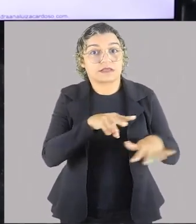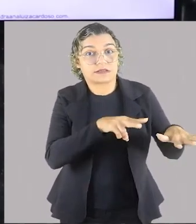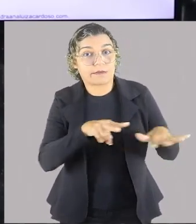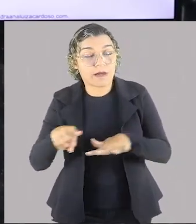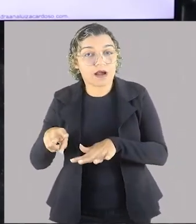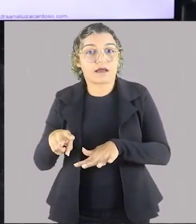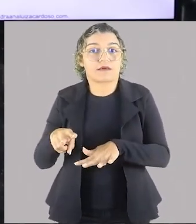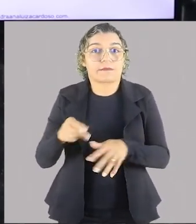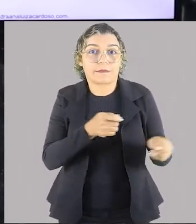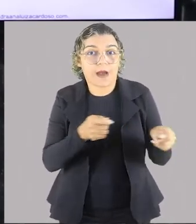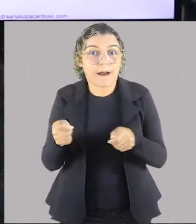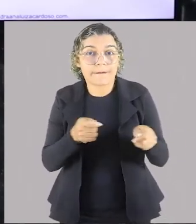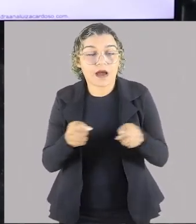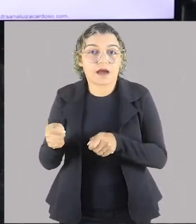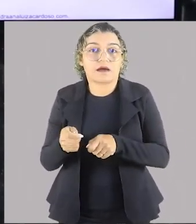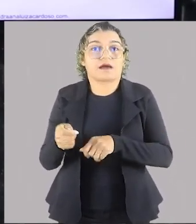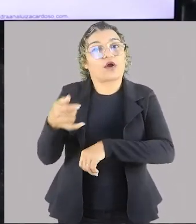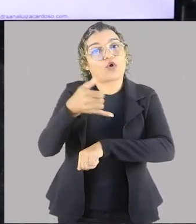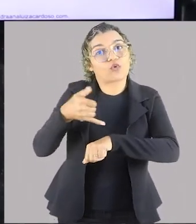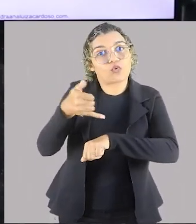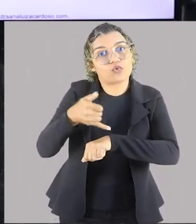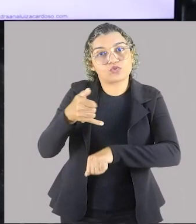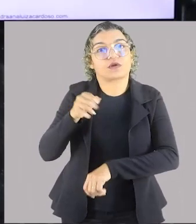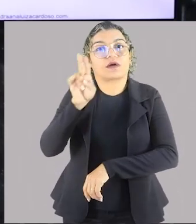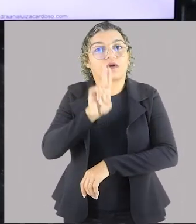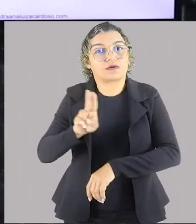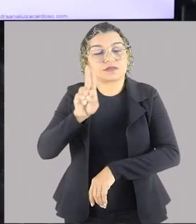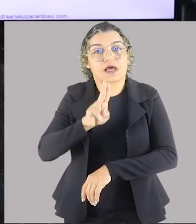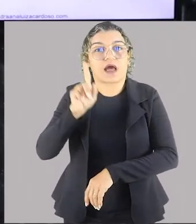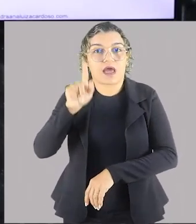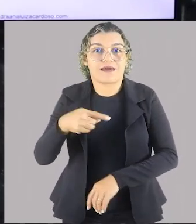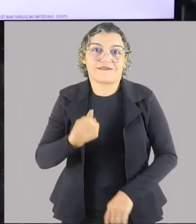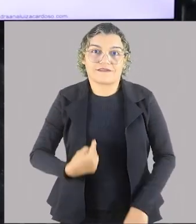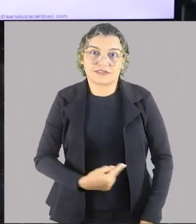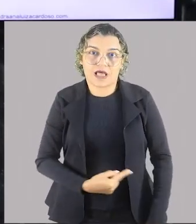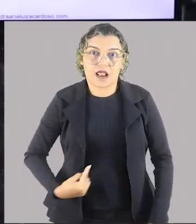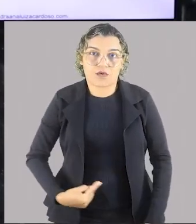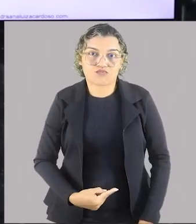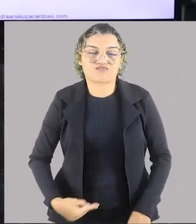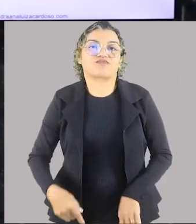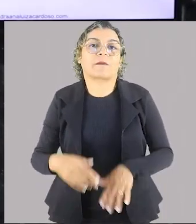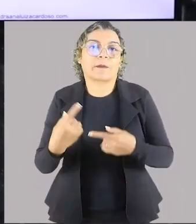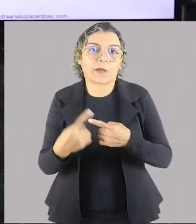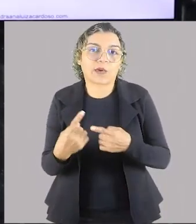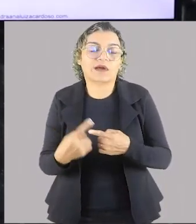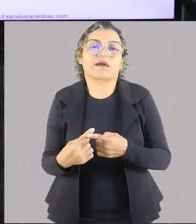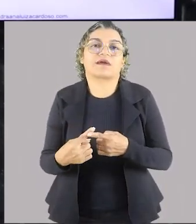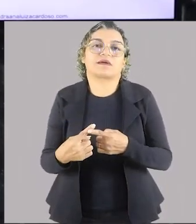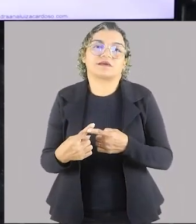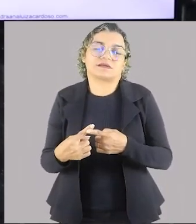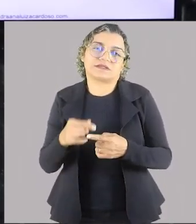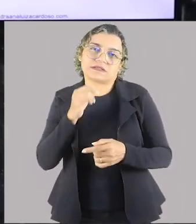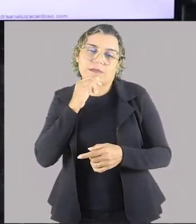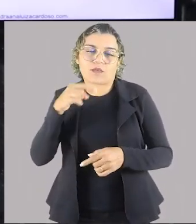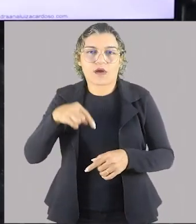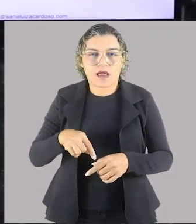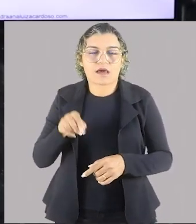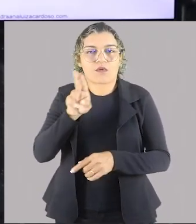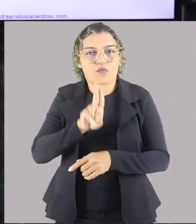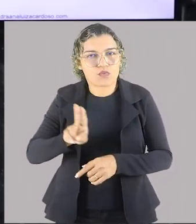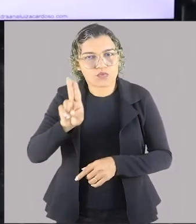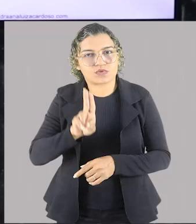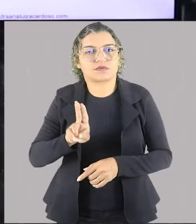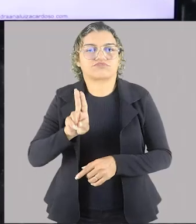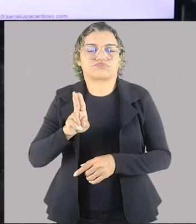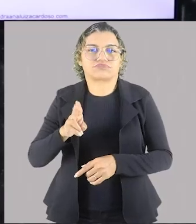a gordura que vai ser utilizada vai ser essa gordura visceral, para reabastecer os estoques